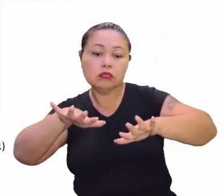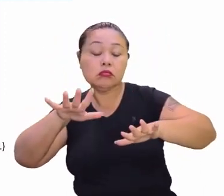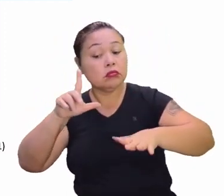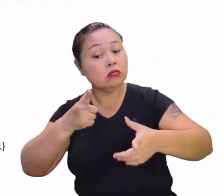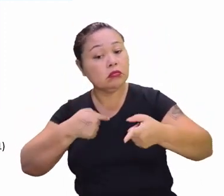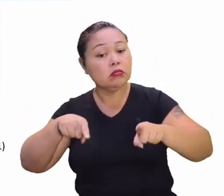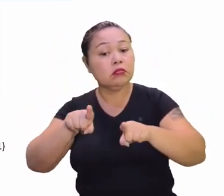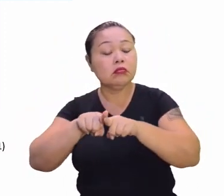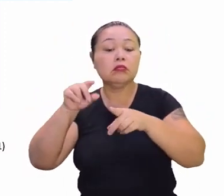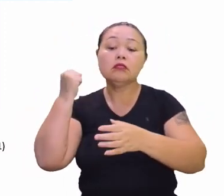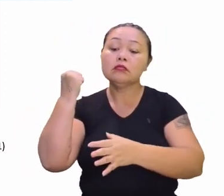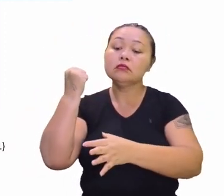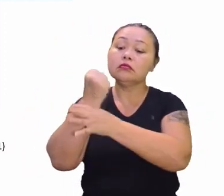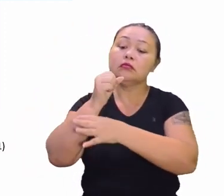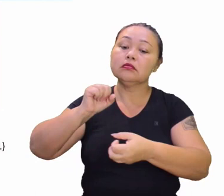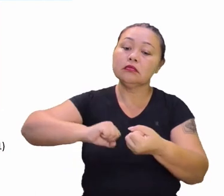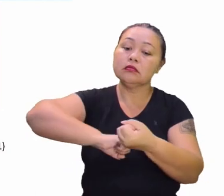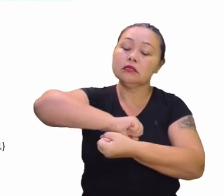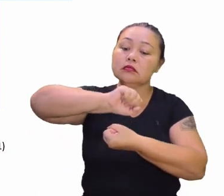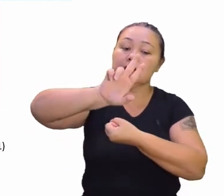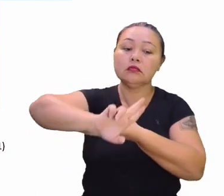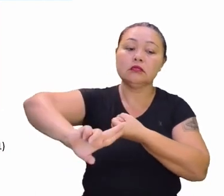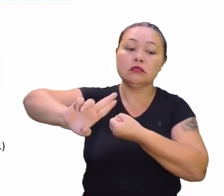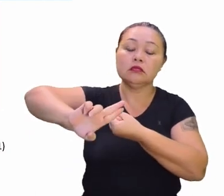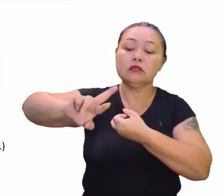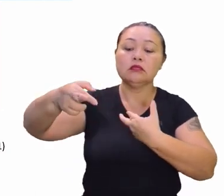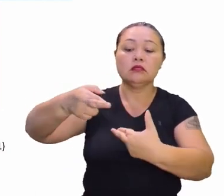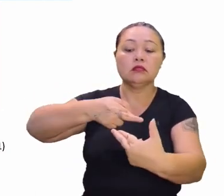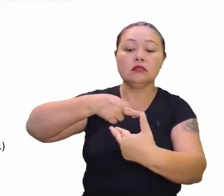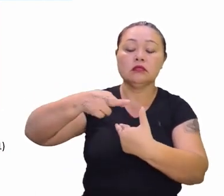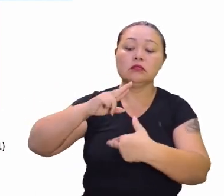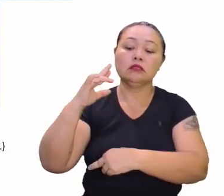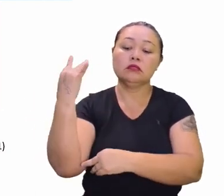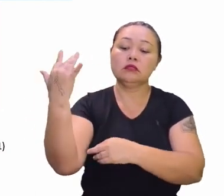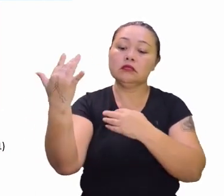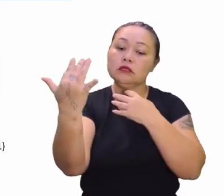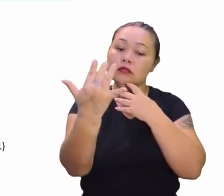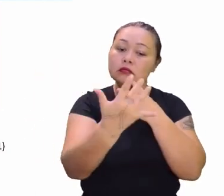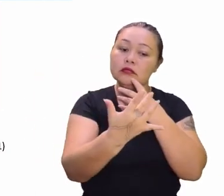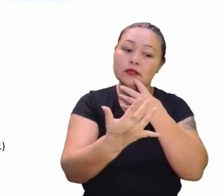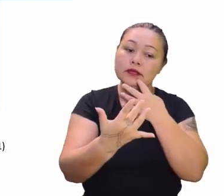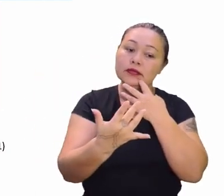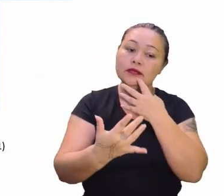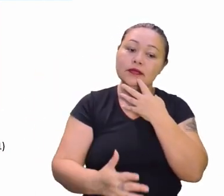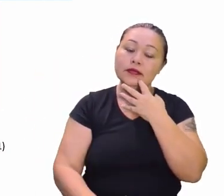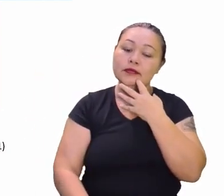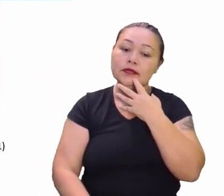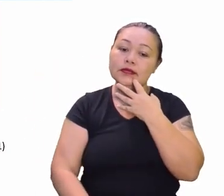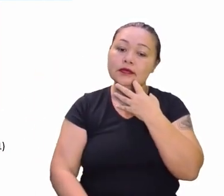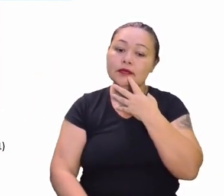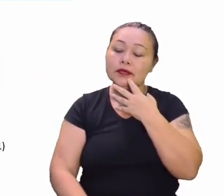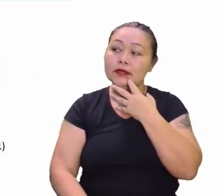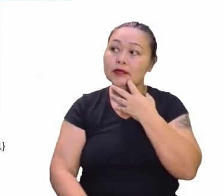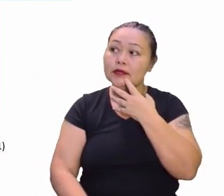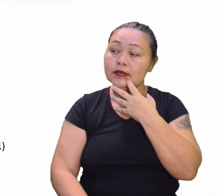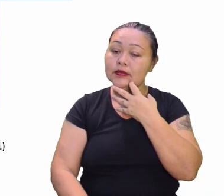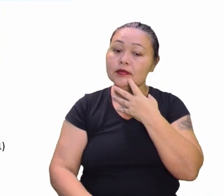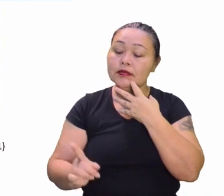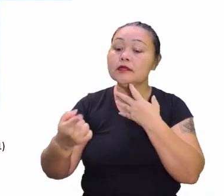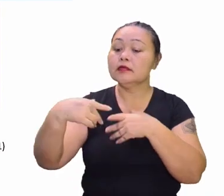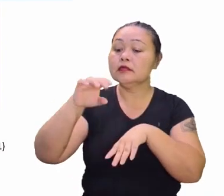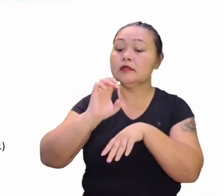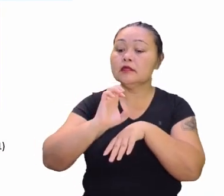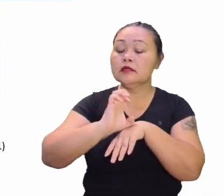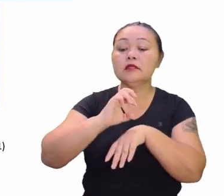novamente, olha aí, ó, a sustentabilidade do uso dos recursos naturais. E em